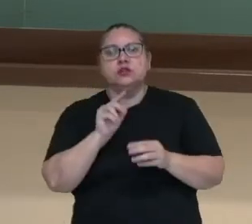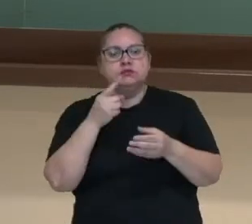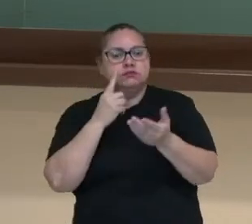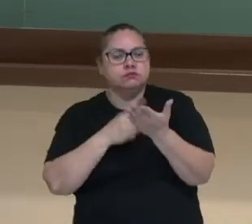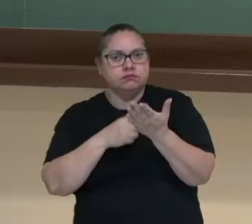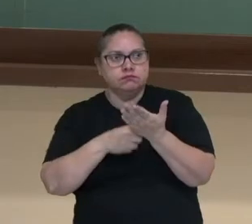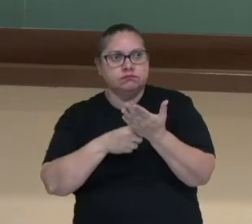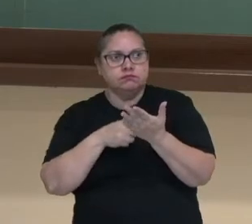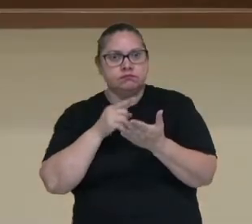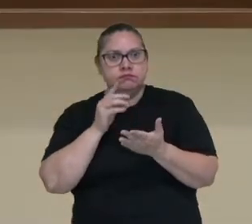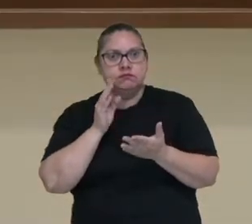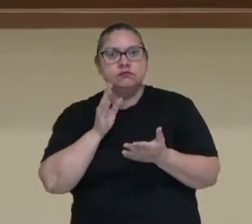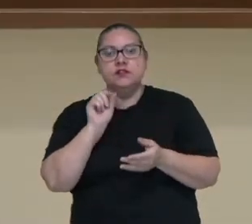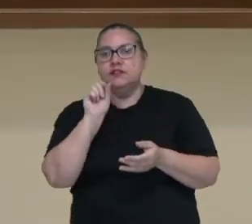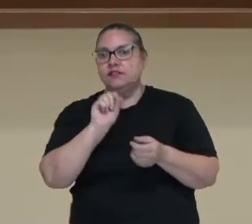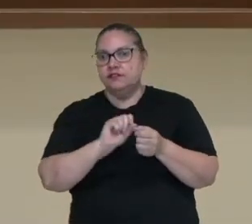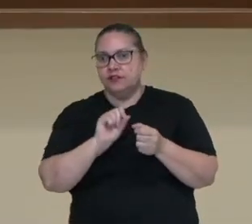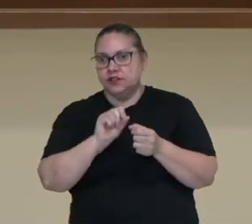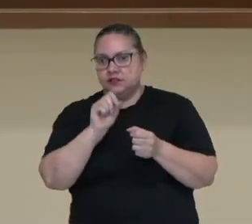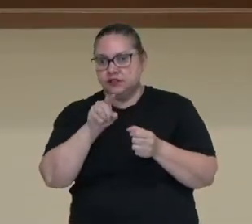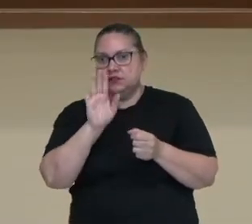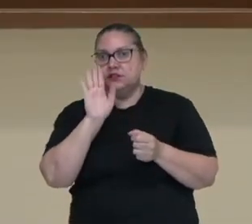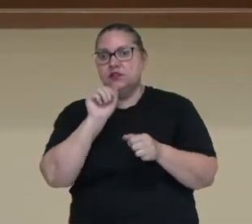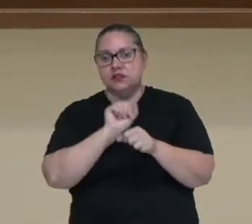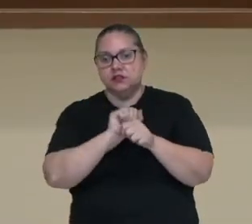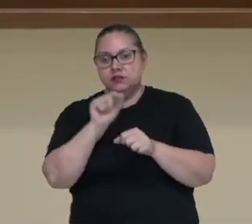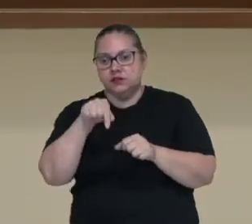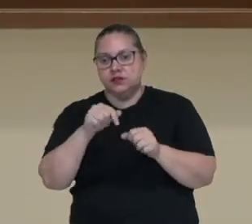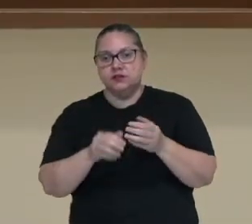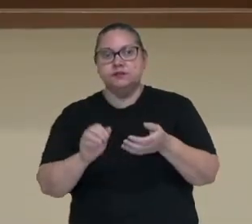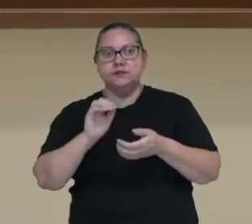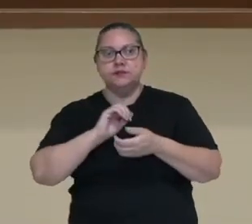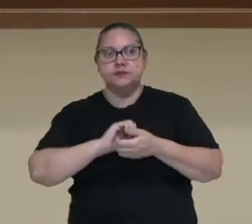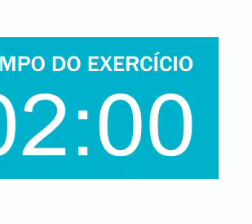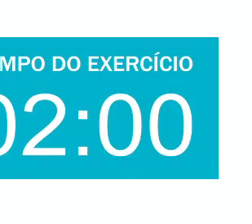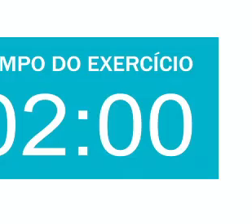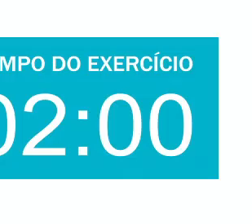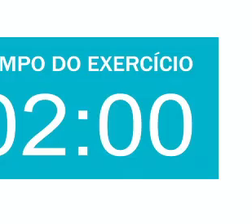Combinado? Faz aí, eu te aguardo aqui.